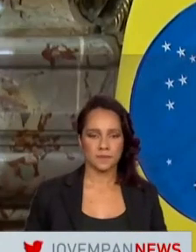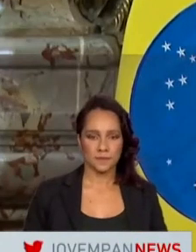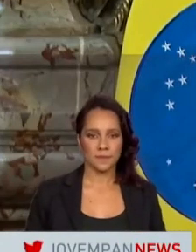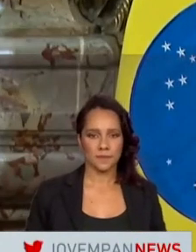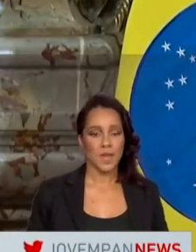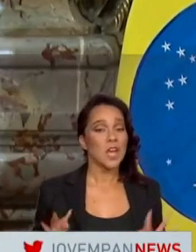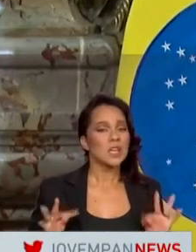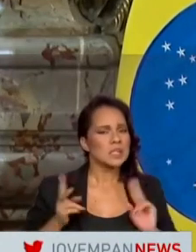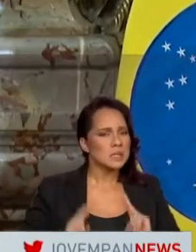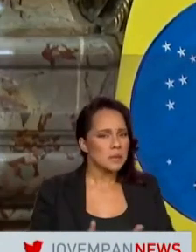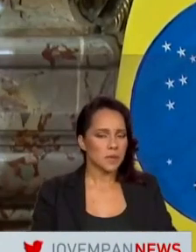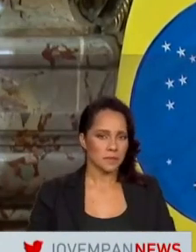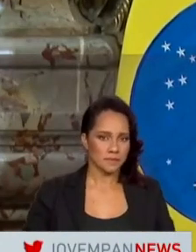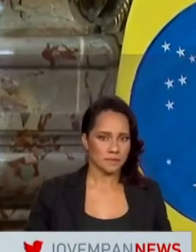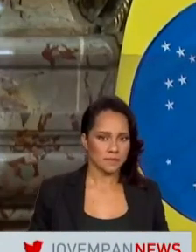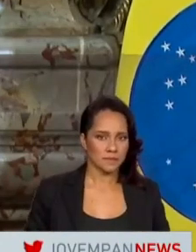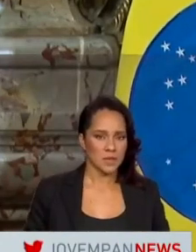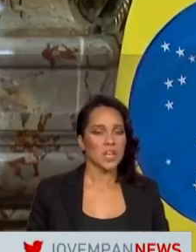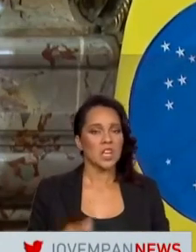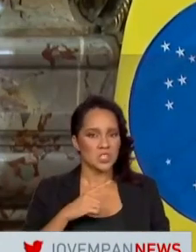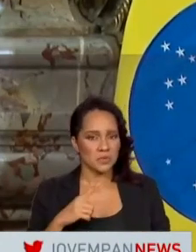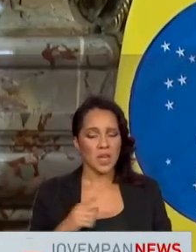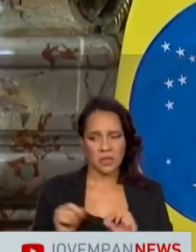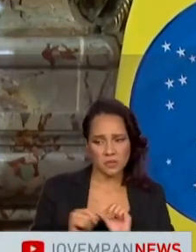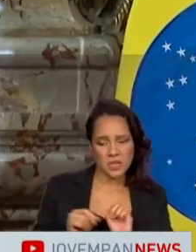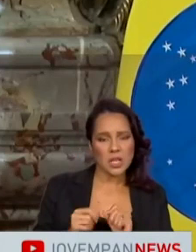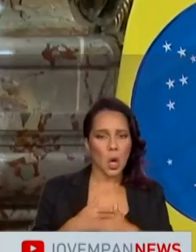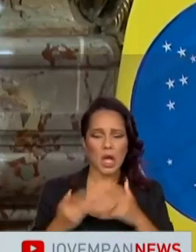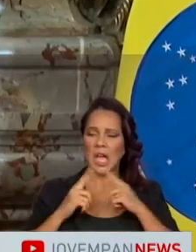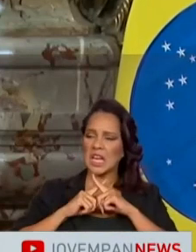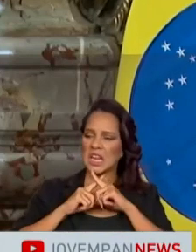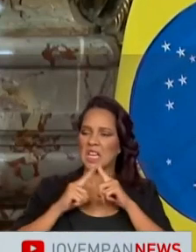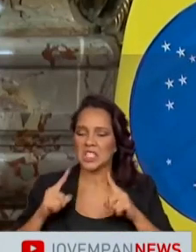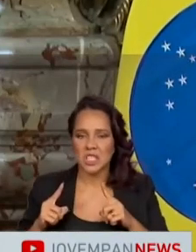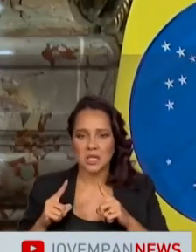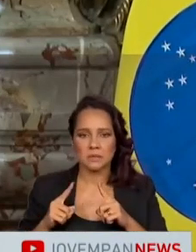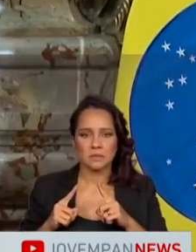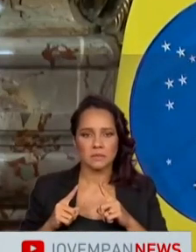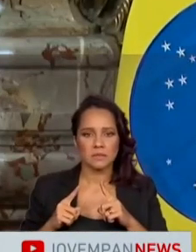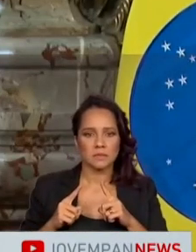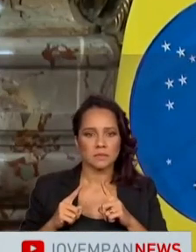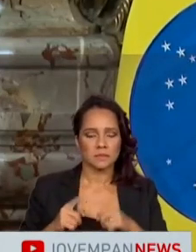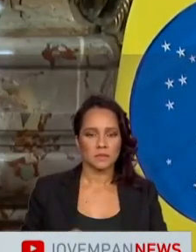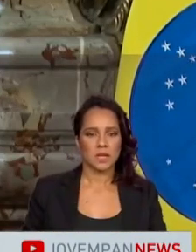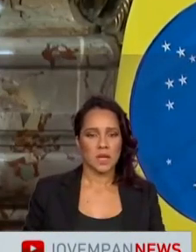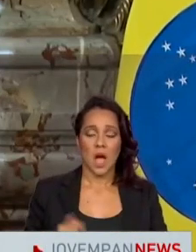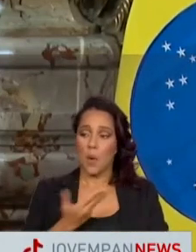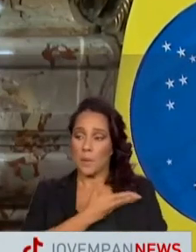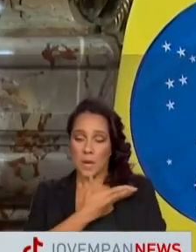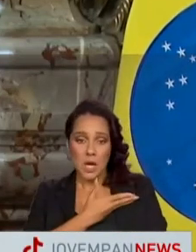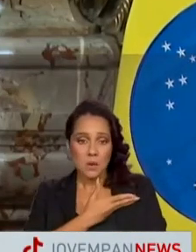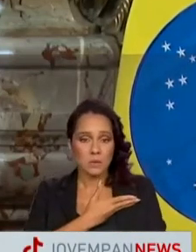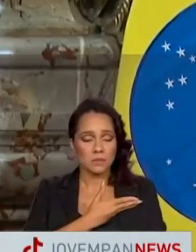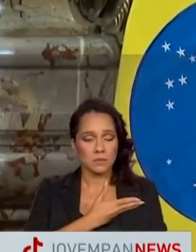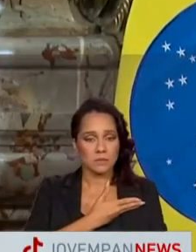Independentes. E toda vez que tiver que fazer alguma crítica. E sempre que se deva fazer alguma crítica. A um companheiro.